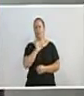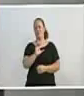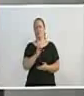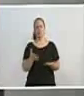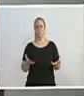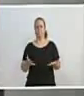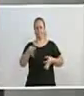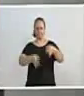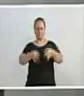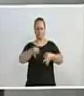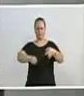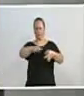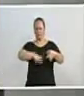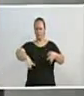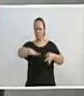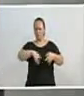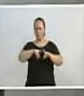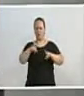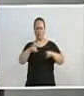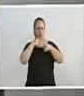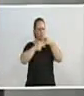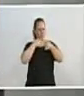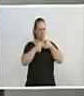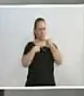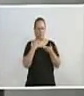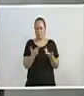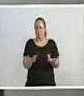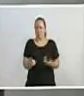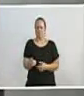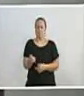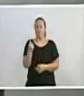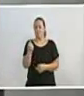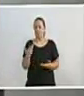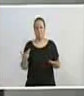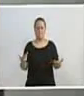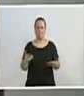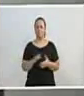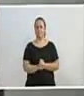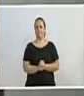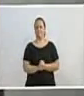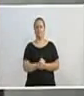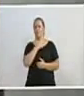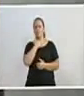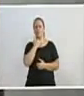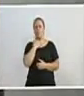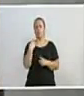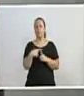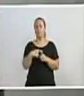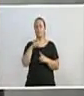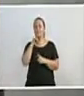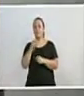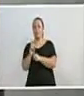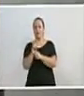justiça social inquestionável. Os segmentos merecem. Mas para enfrentar financeiramente essa justa concessão, essa